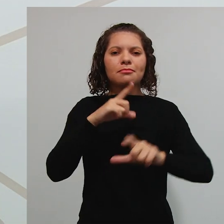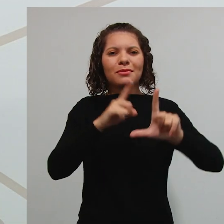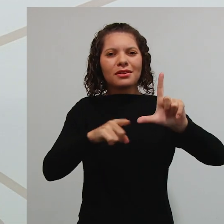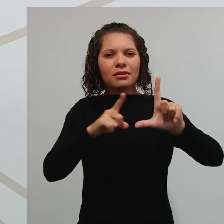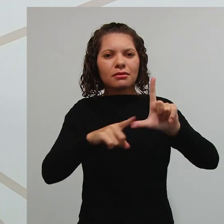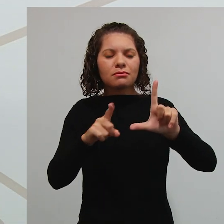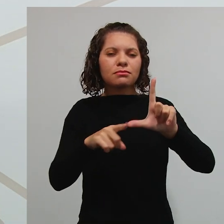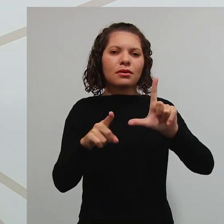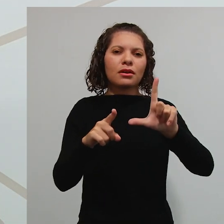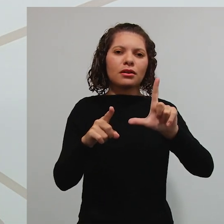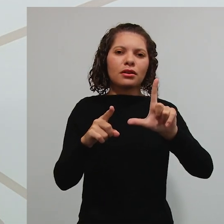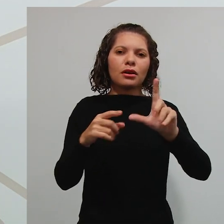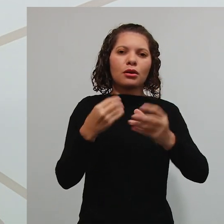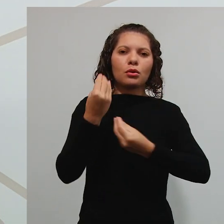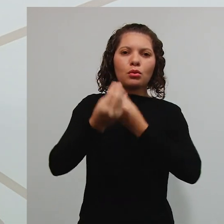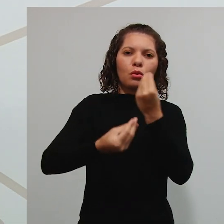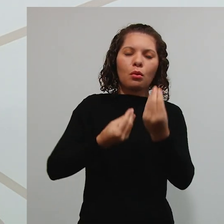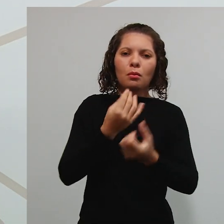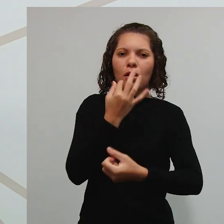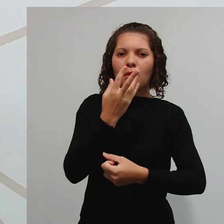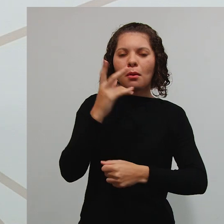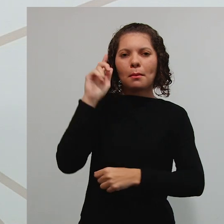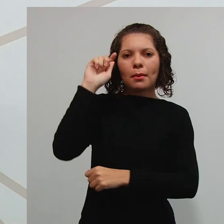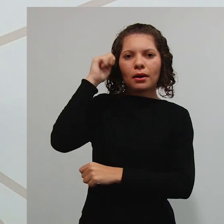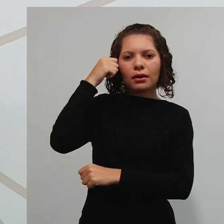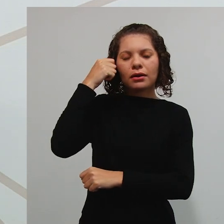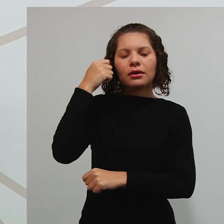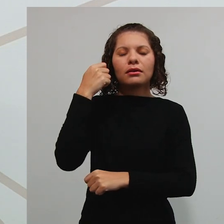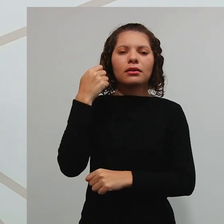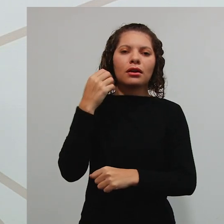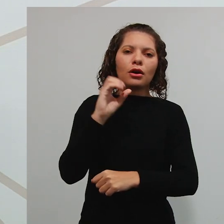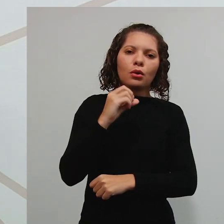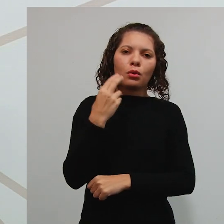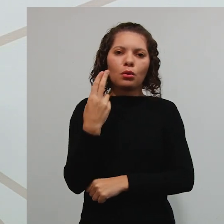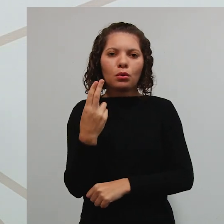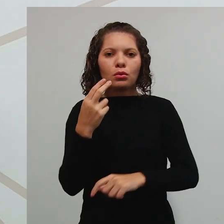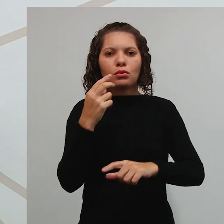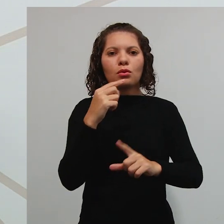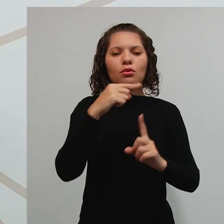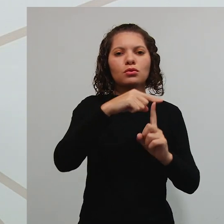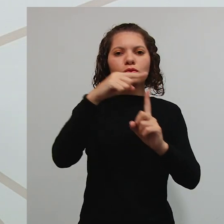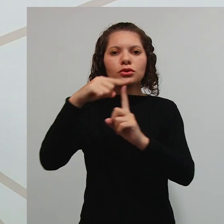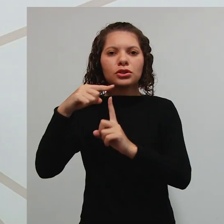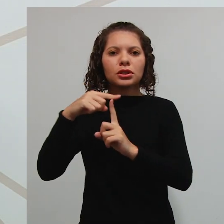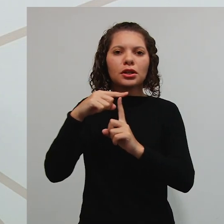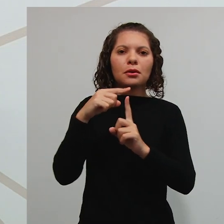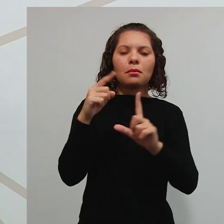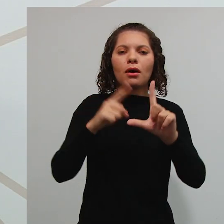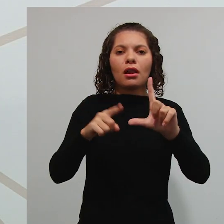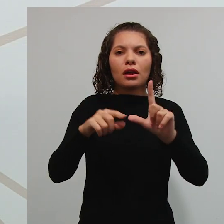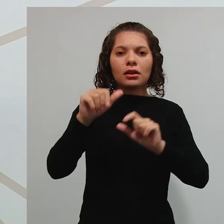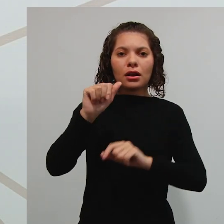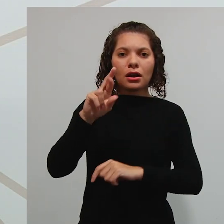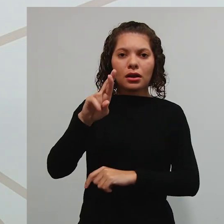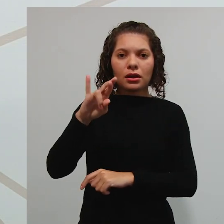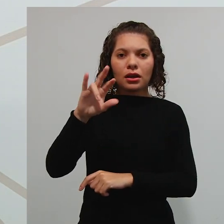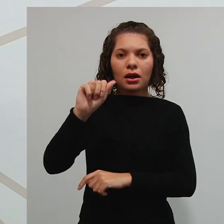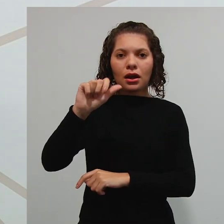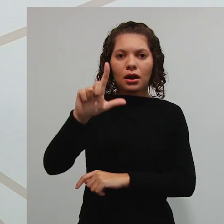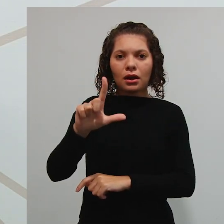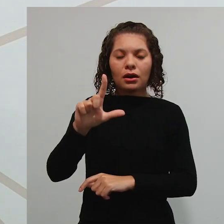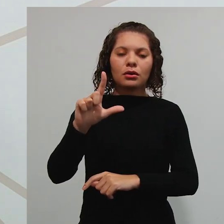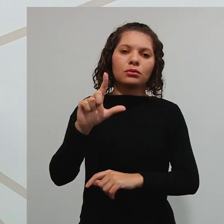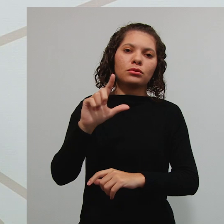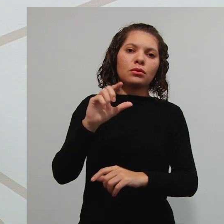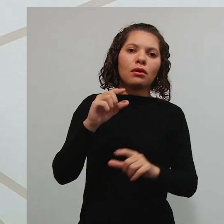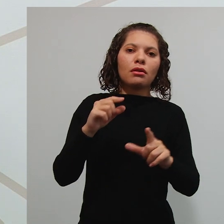a letra, a fonte na cor preta, o tipo da fonte em Arial ou uma fonte não serifada,